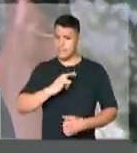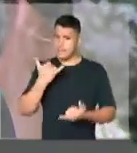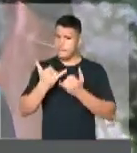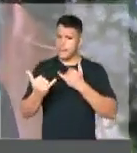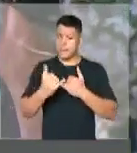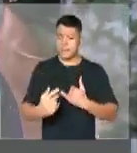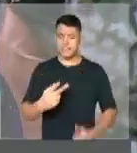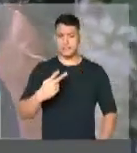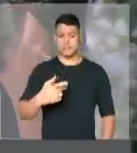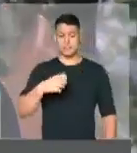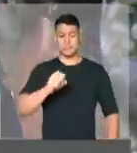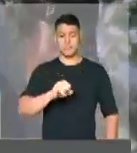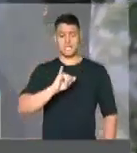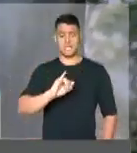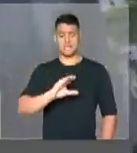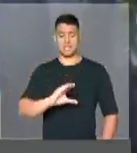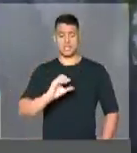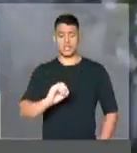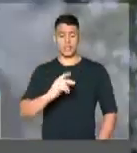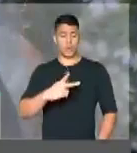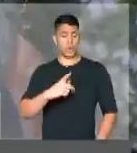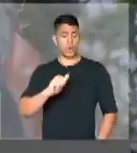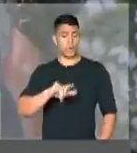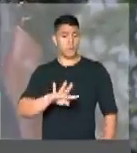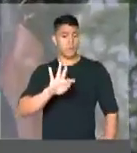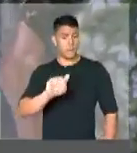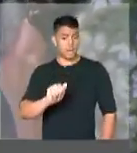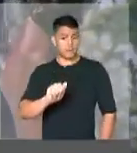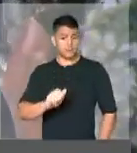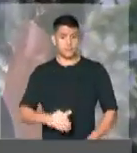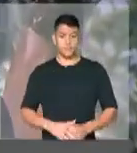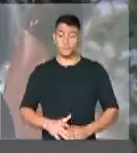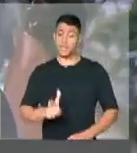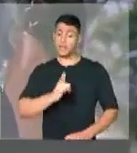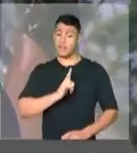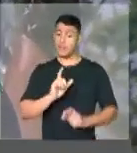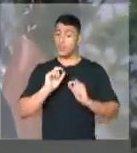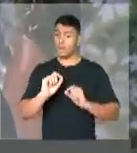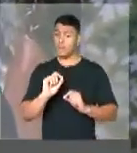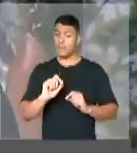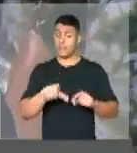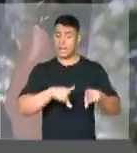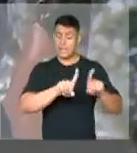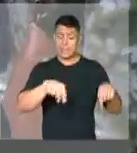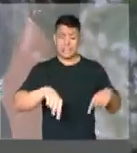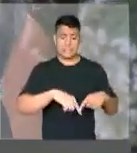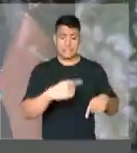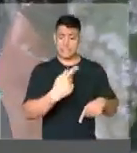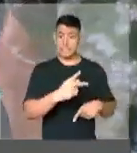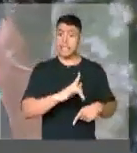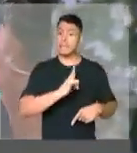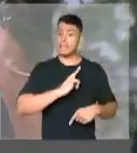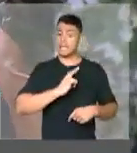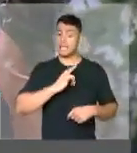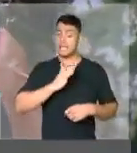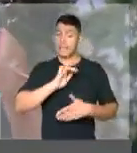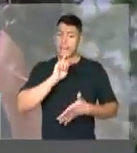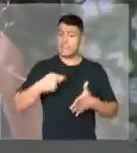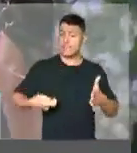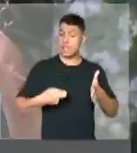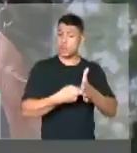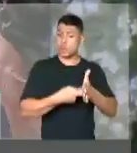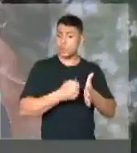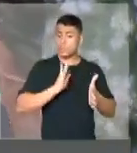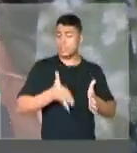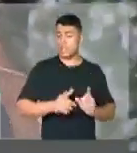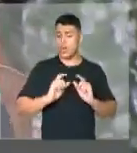psicopatia. No seu gabinete tem diversas denúncias de funcionários fantasmas. Vários que não moram nem no Rio de Janeiro.